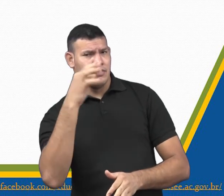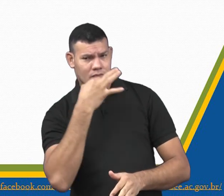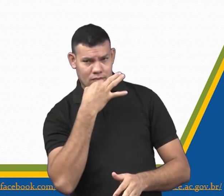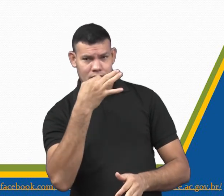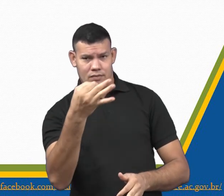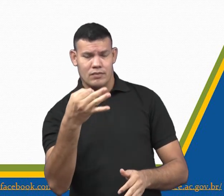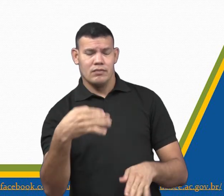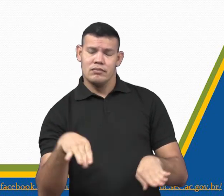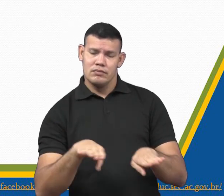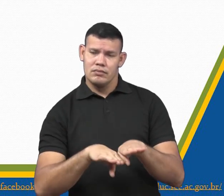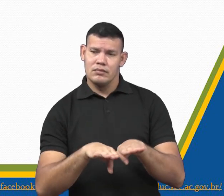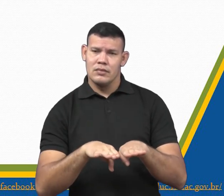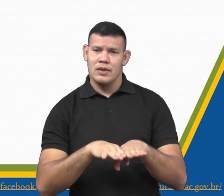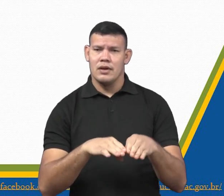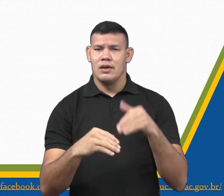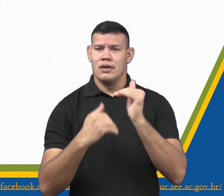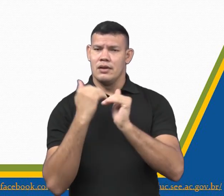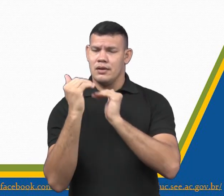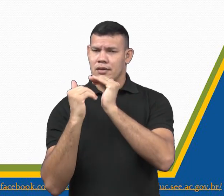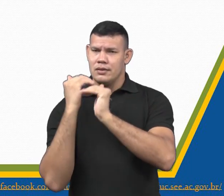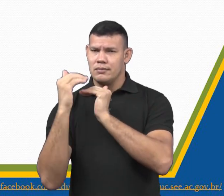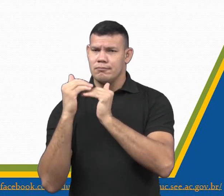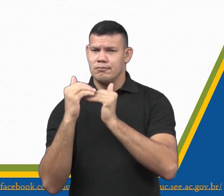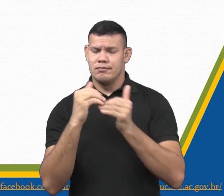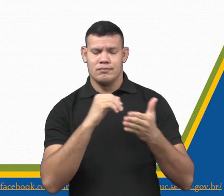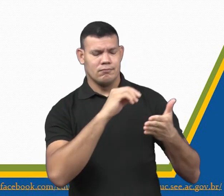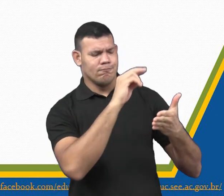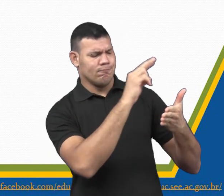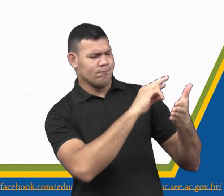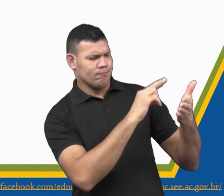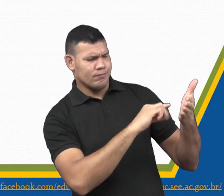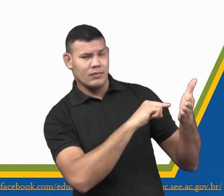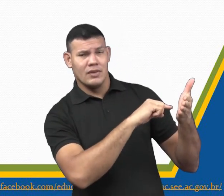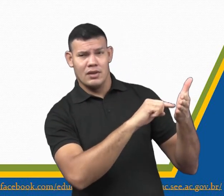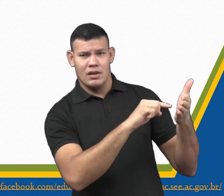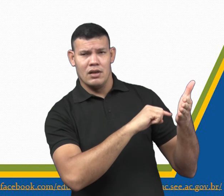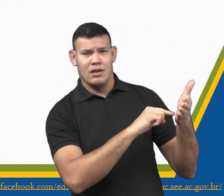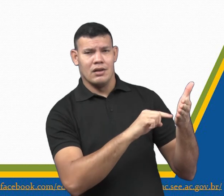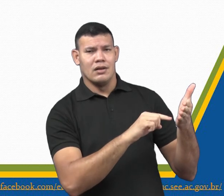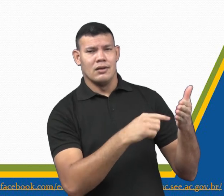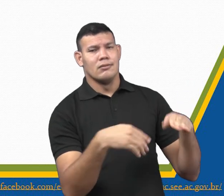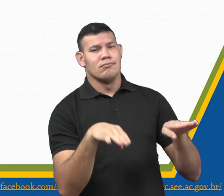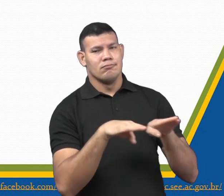tese e a sua argumentação. No desenvolvimento, ele iniciou com a